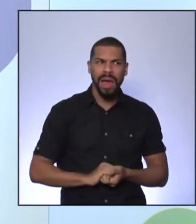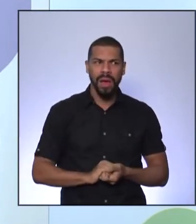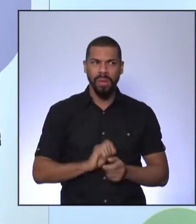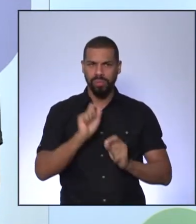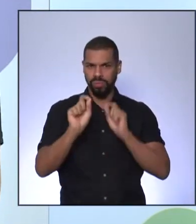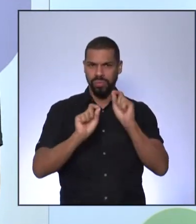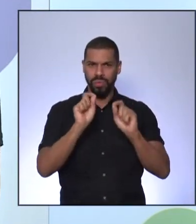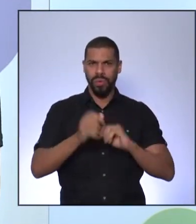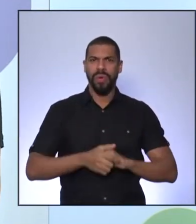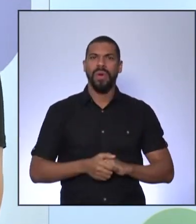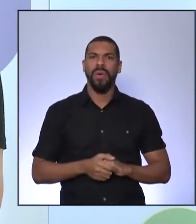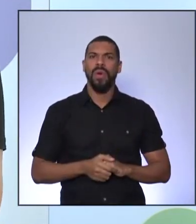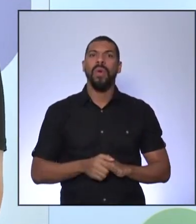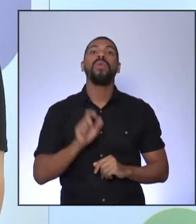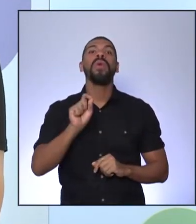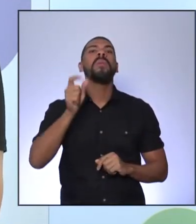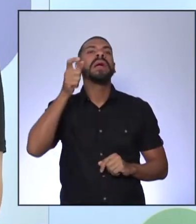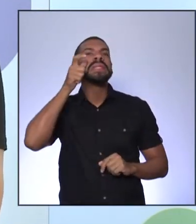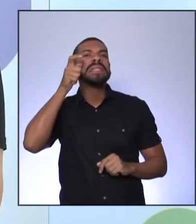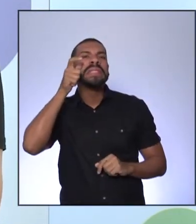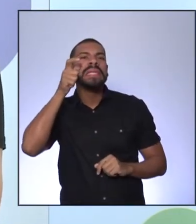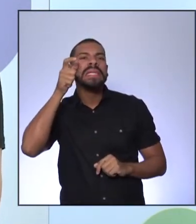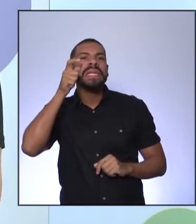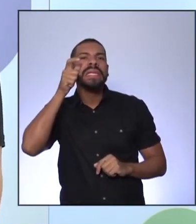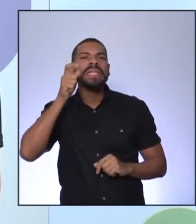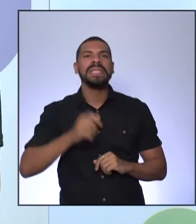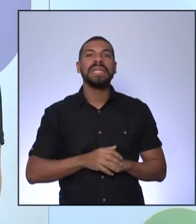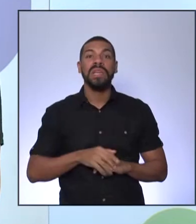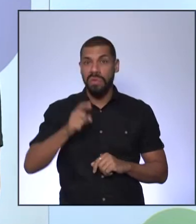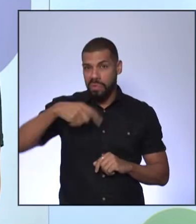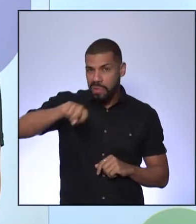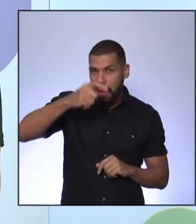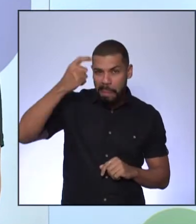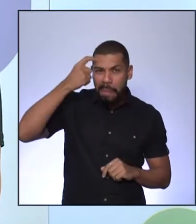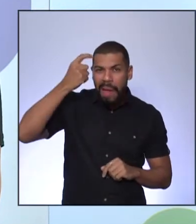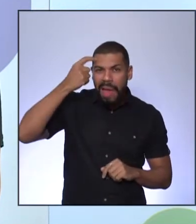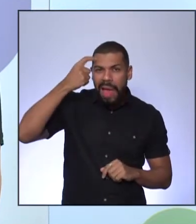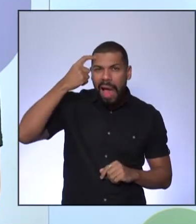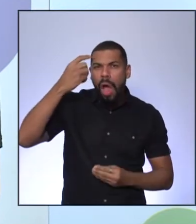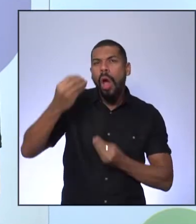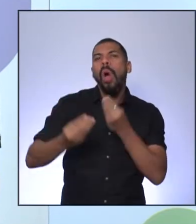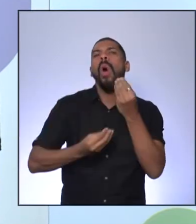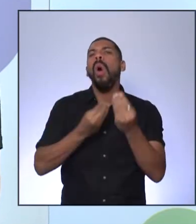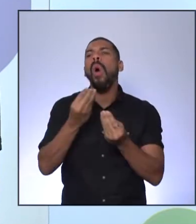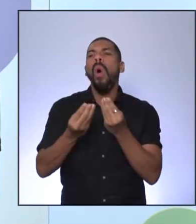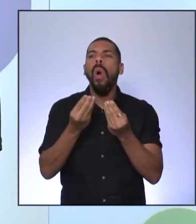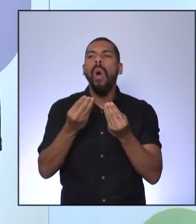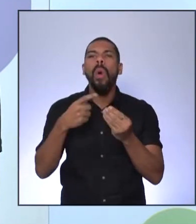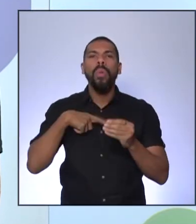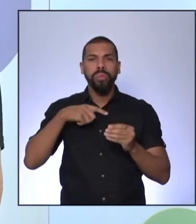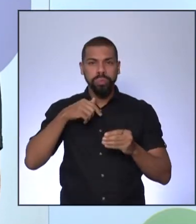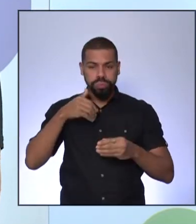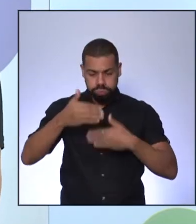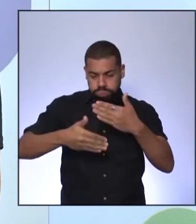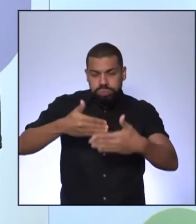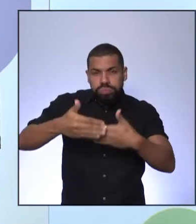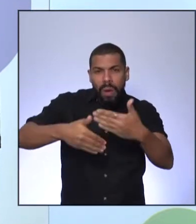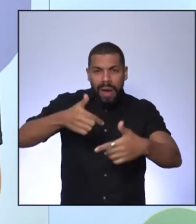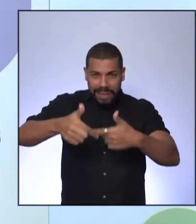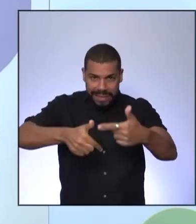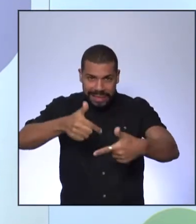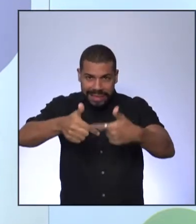isso. E é interessante, quando vocês forem pensar como vocês traçam o projeto de vida de vocês,